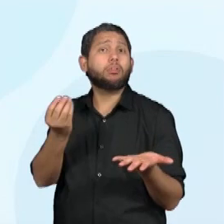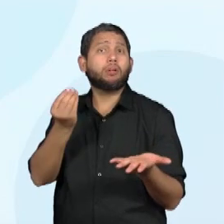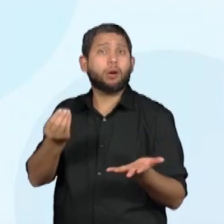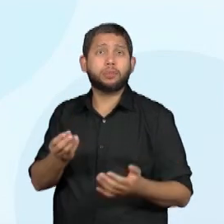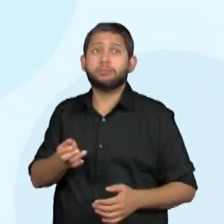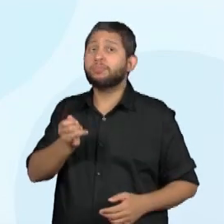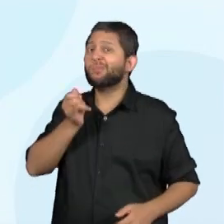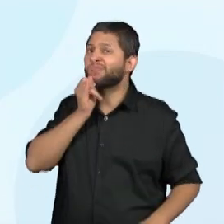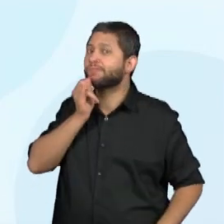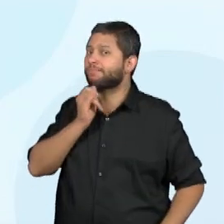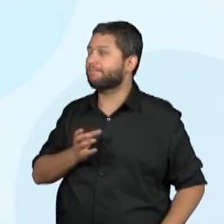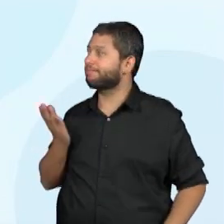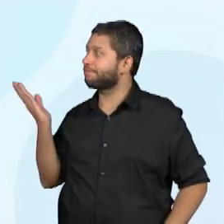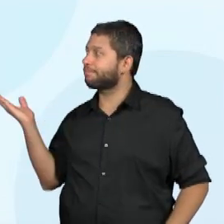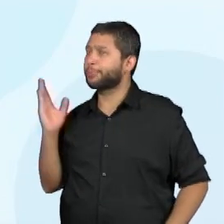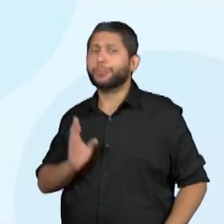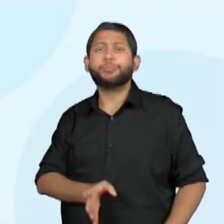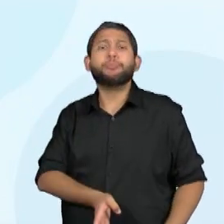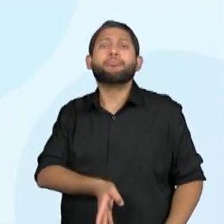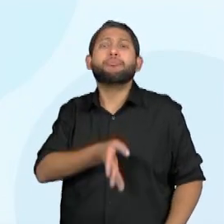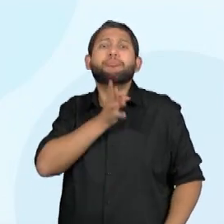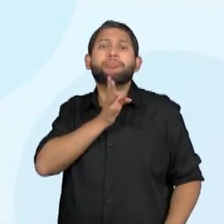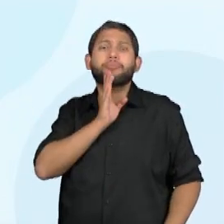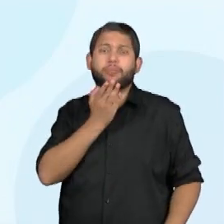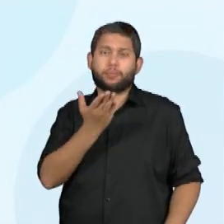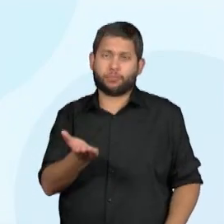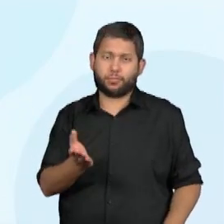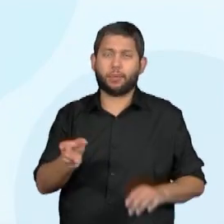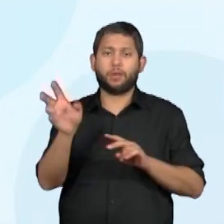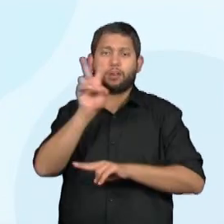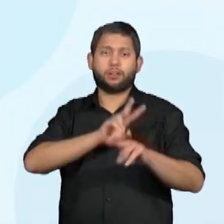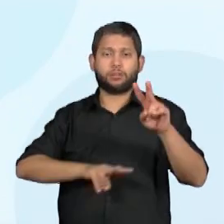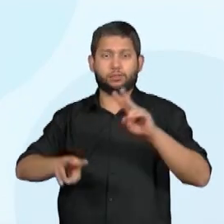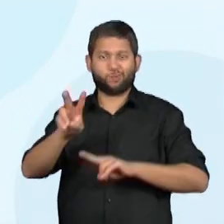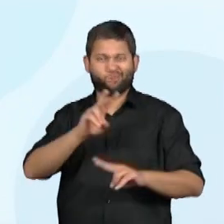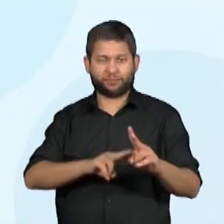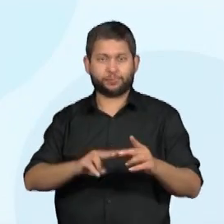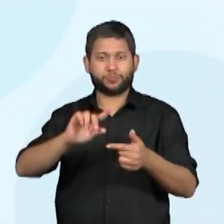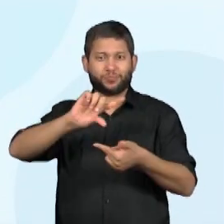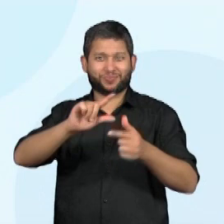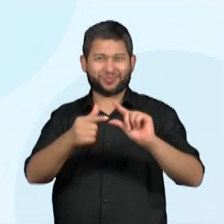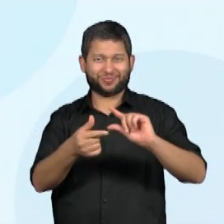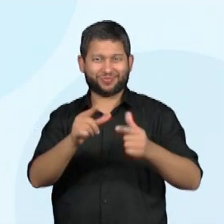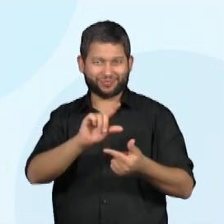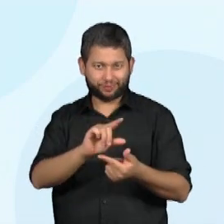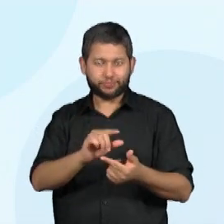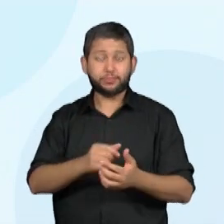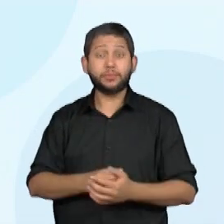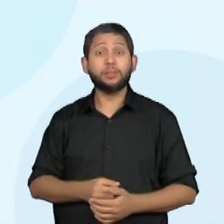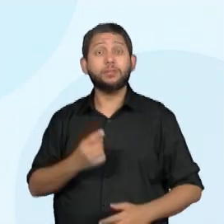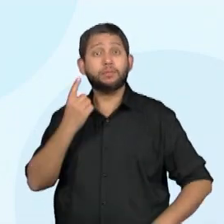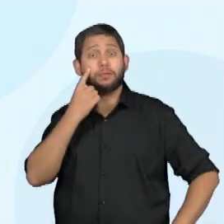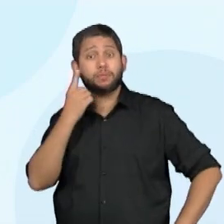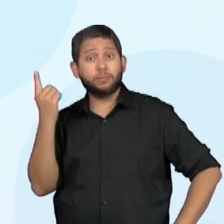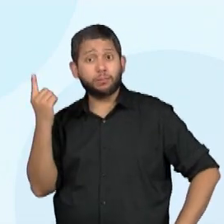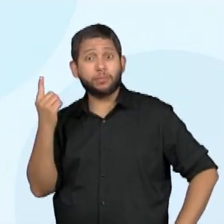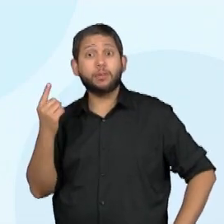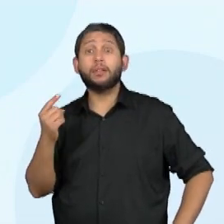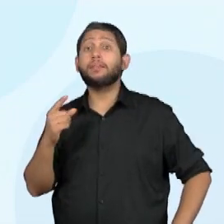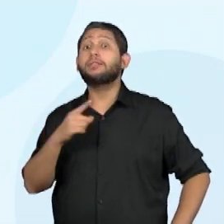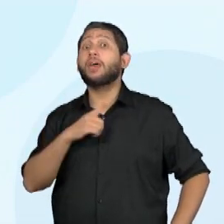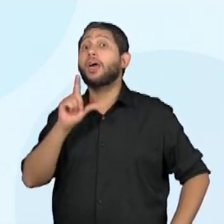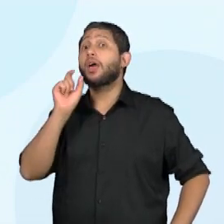Eu trouxe aqui algumas figuras geométricas espaciais, que é como nós